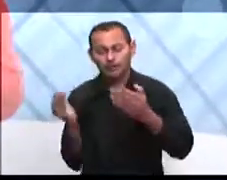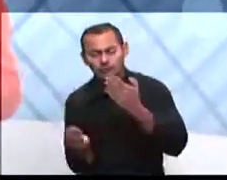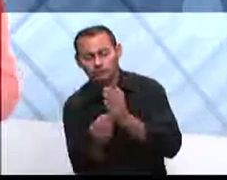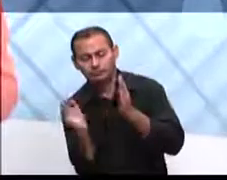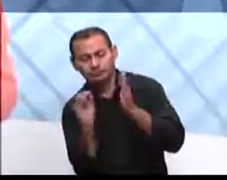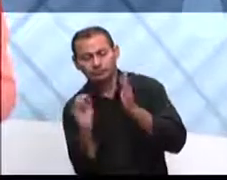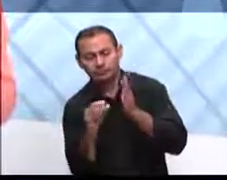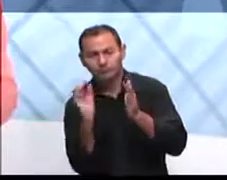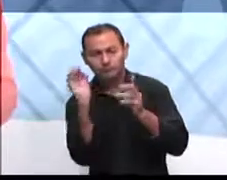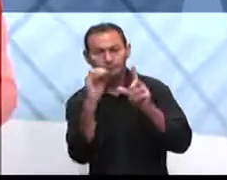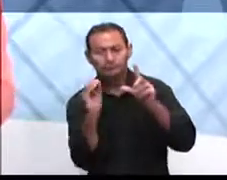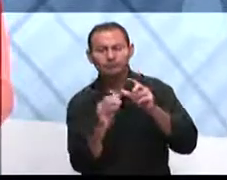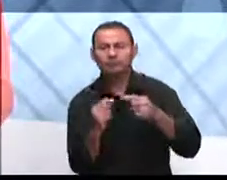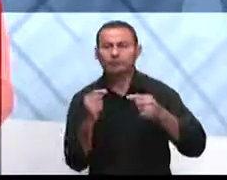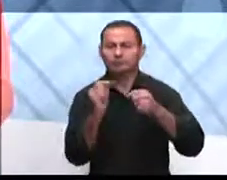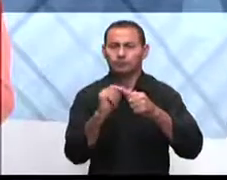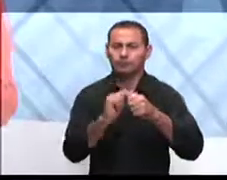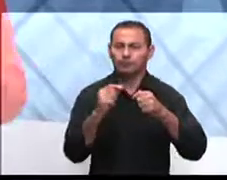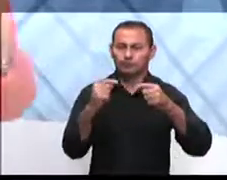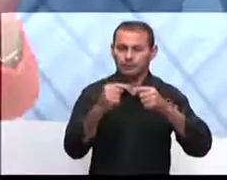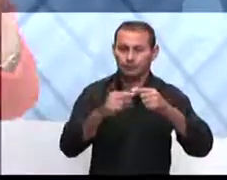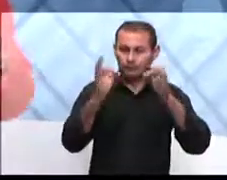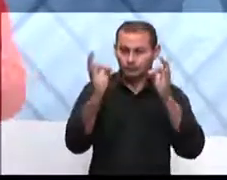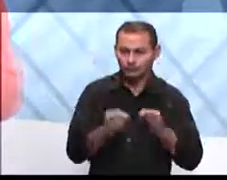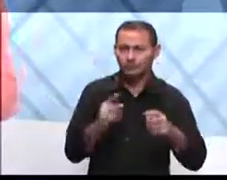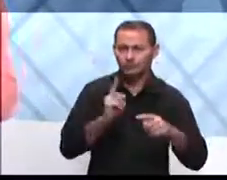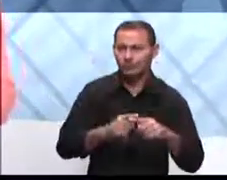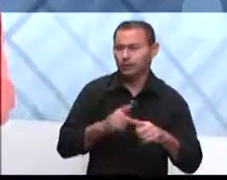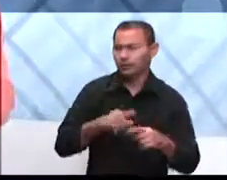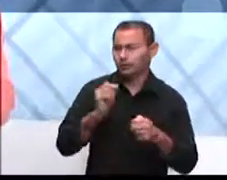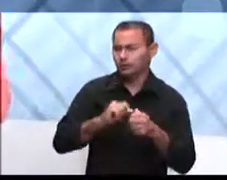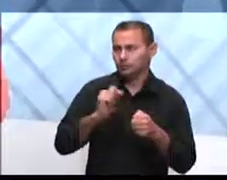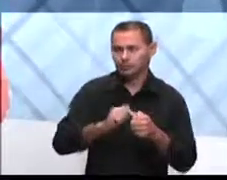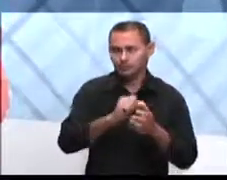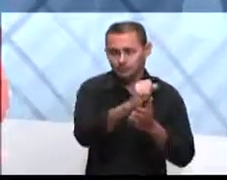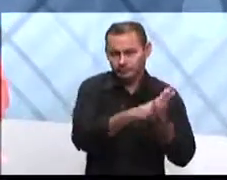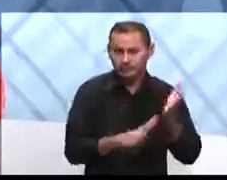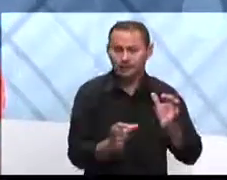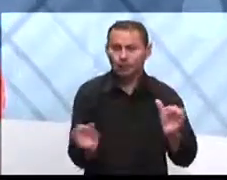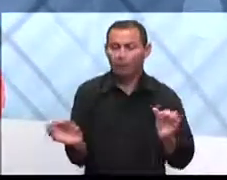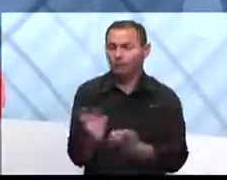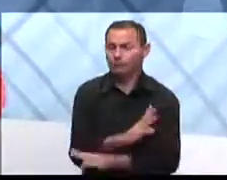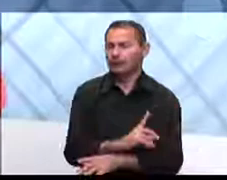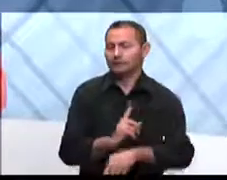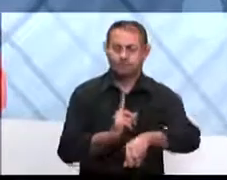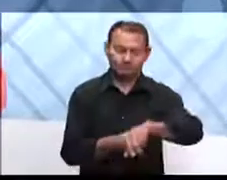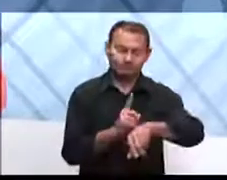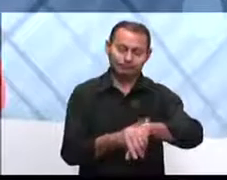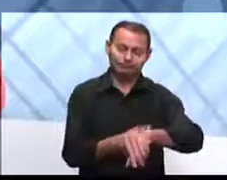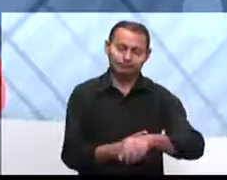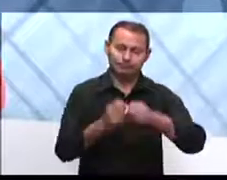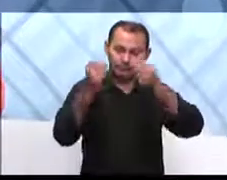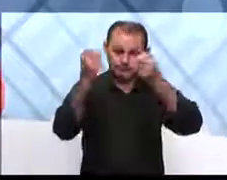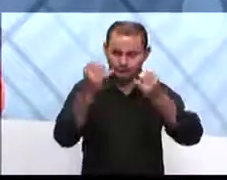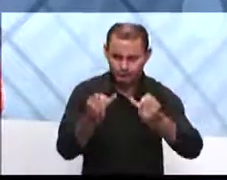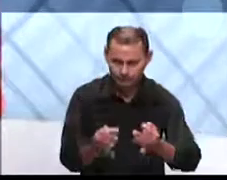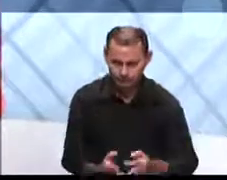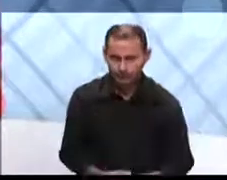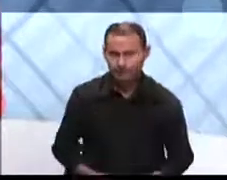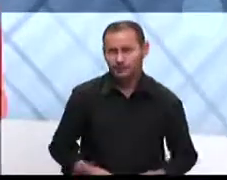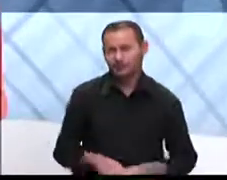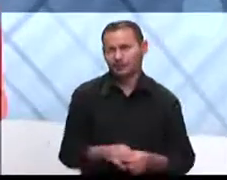complementarem, fazerem, então, de acordo correto, porque até porque se eu fizer atividade completa, não vai dar tempo de explicar